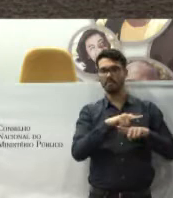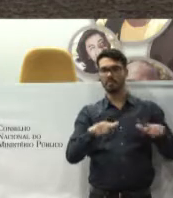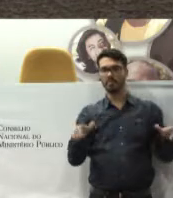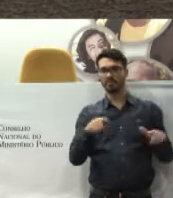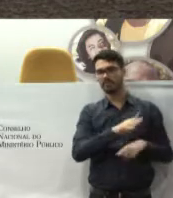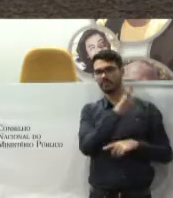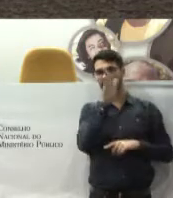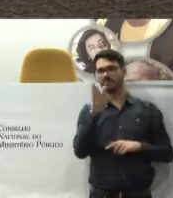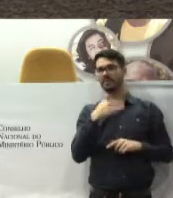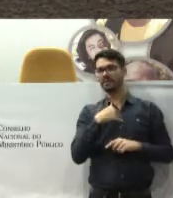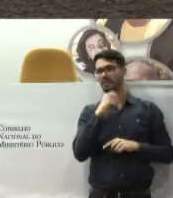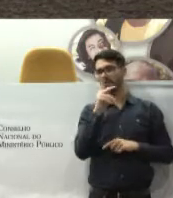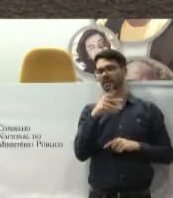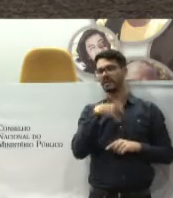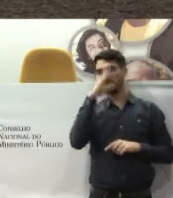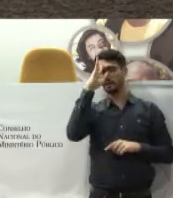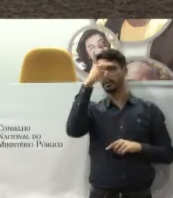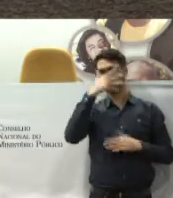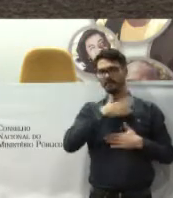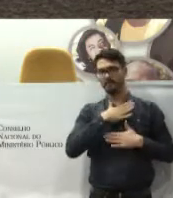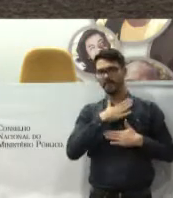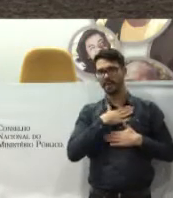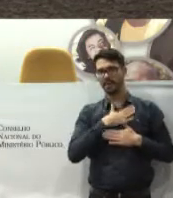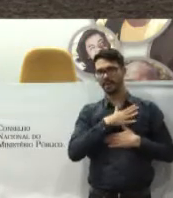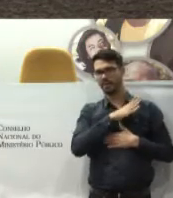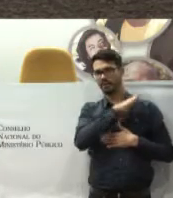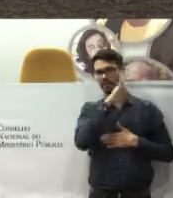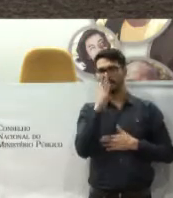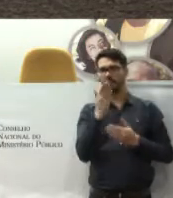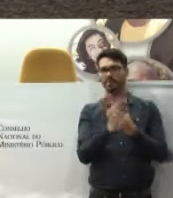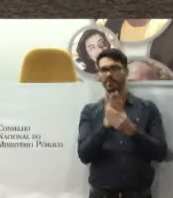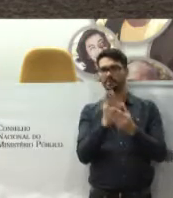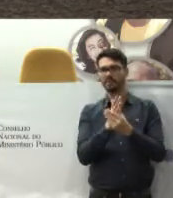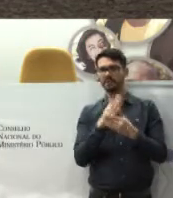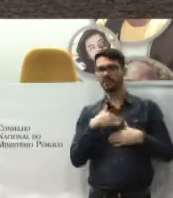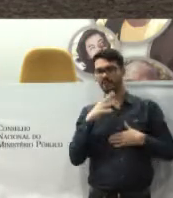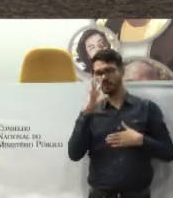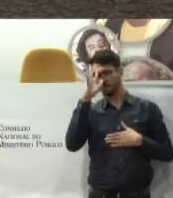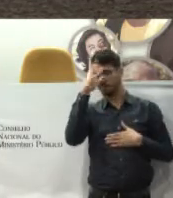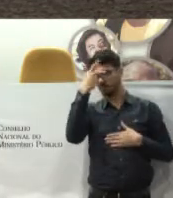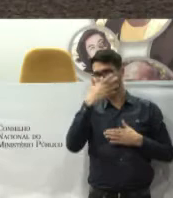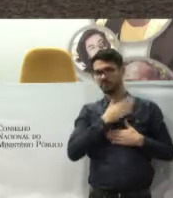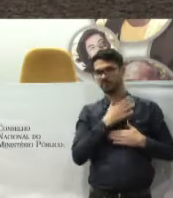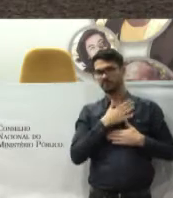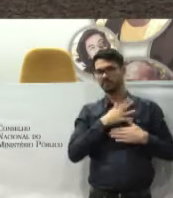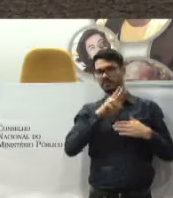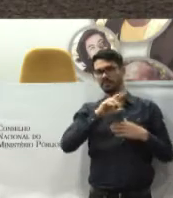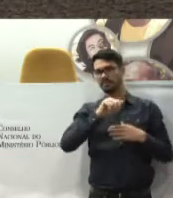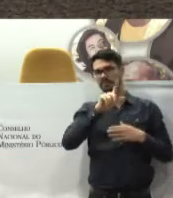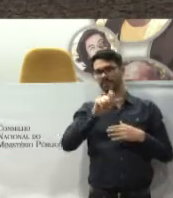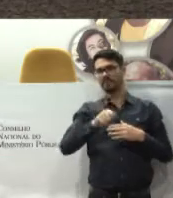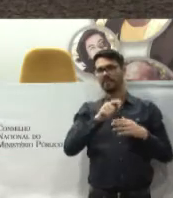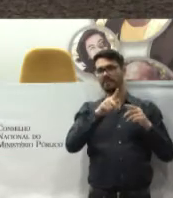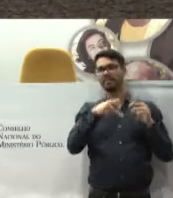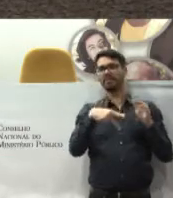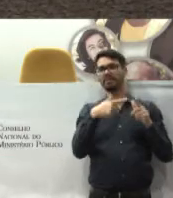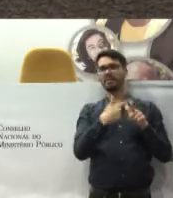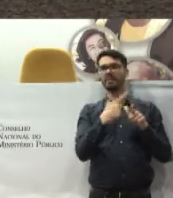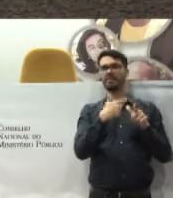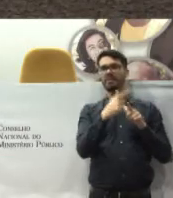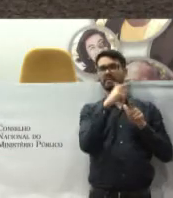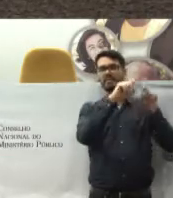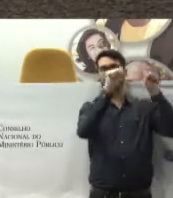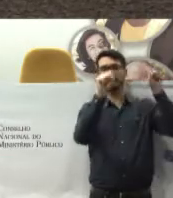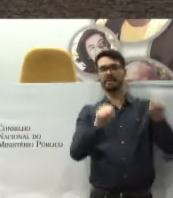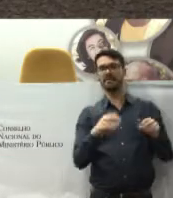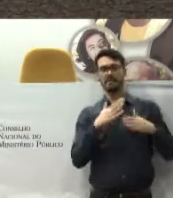O sujeito vai lá e diz, beleza, eu vou resolver o meu lado, vou entrar com a minha ação, quero resolver a minha vaga. O problema do sistema é do sistema,